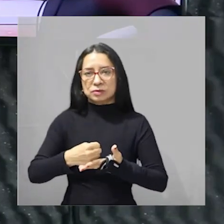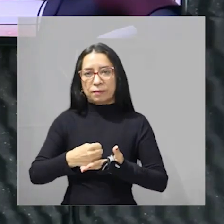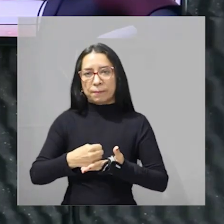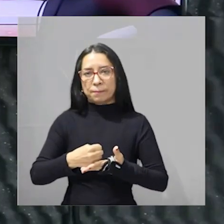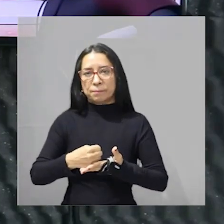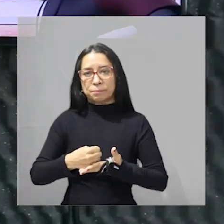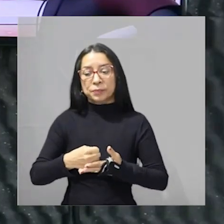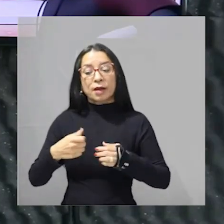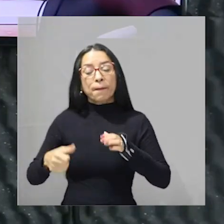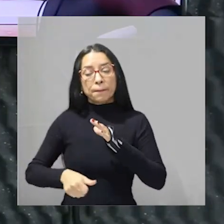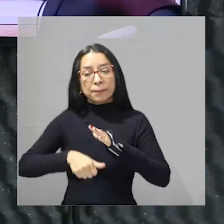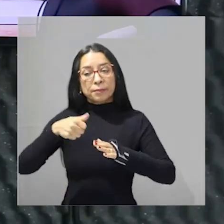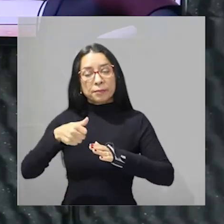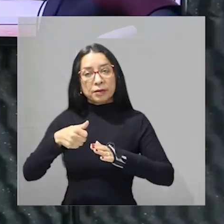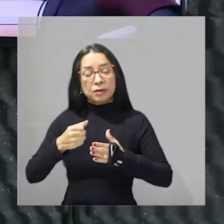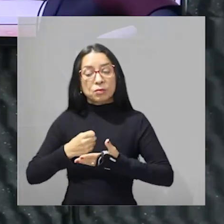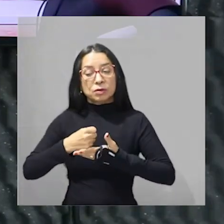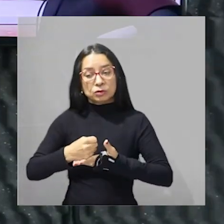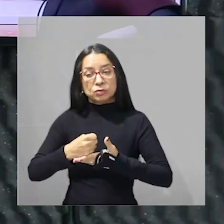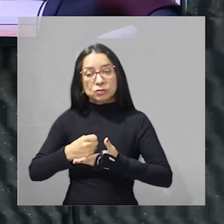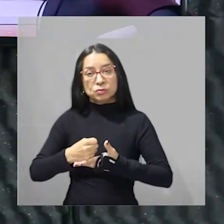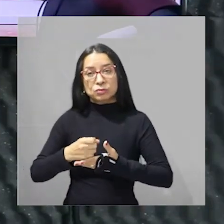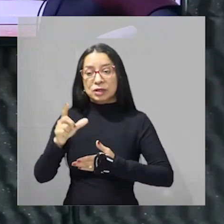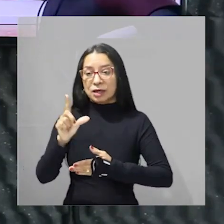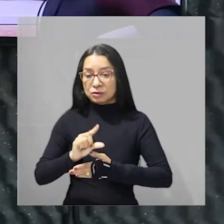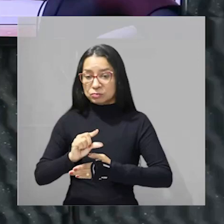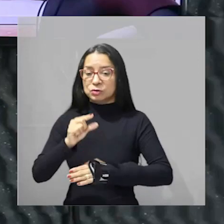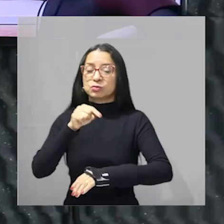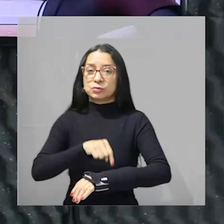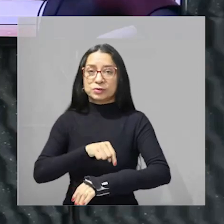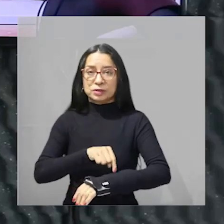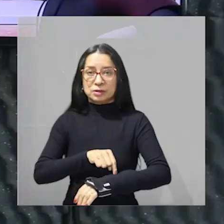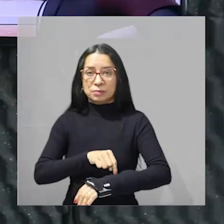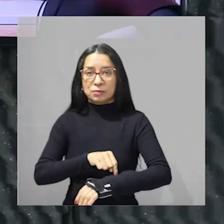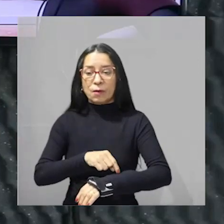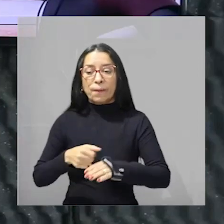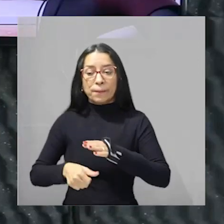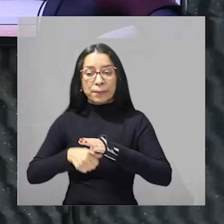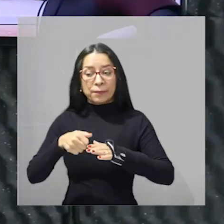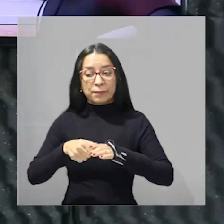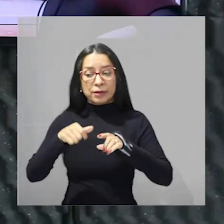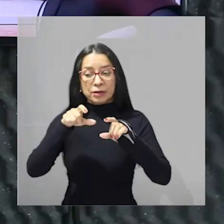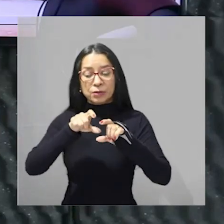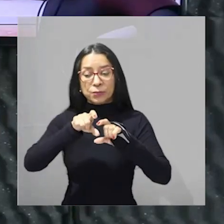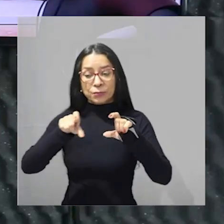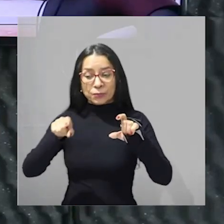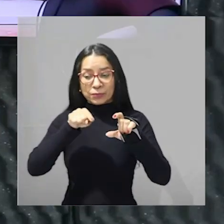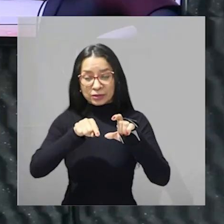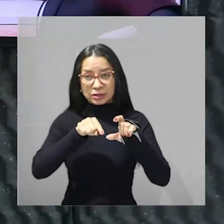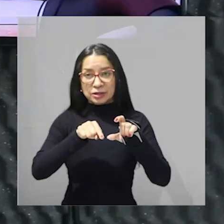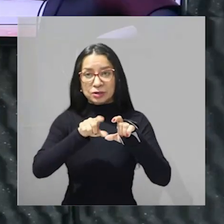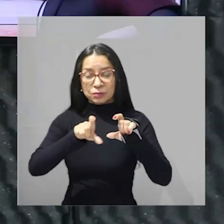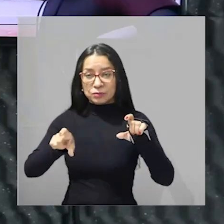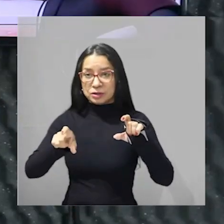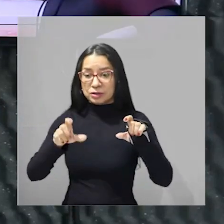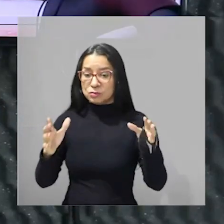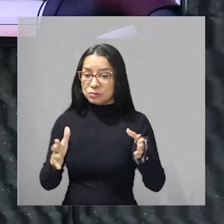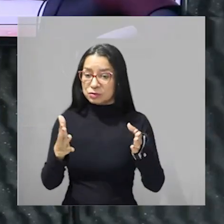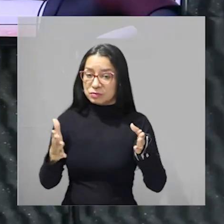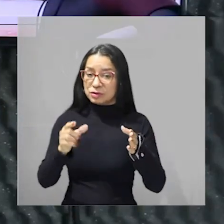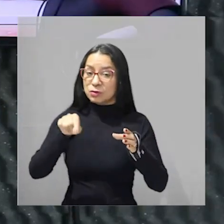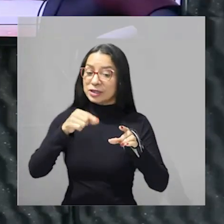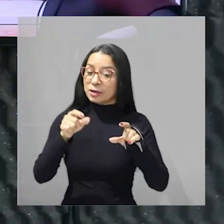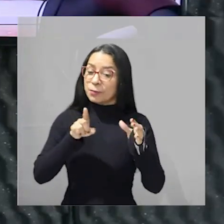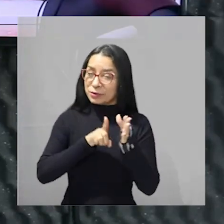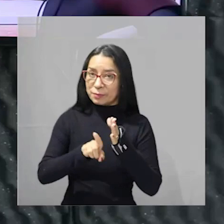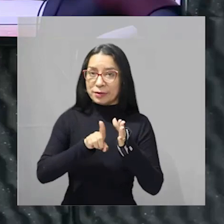poupar tempo. Normalmente, se tu lê primeiro o texto motivador e depois vai para o comando, muitas vezes você volta posterior para o texto motivador, você